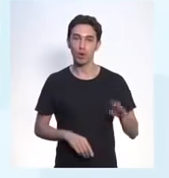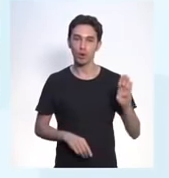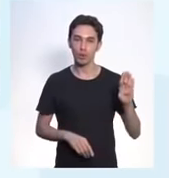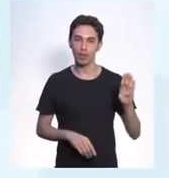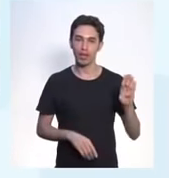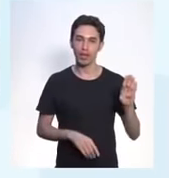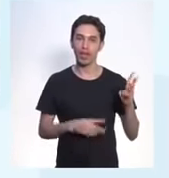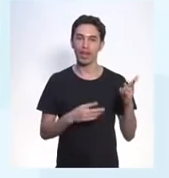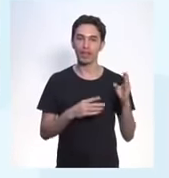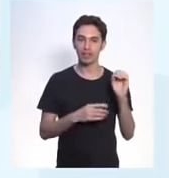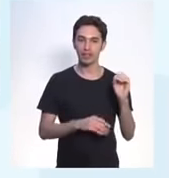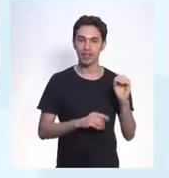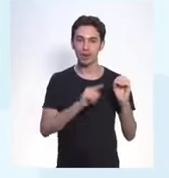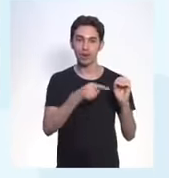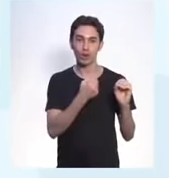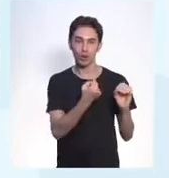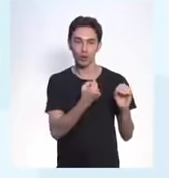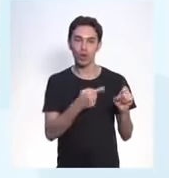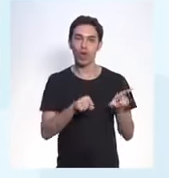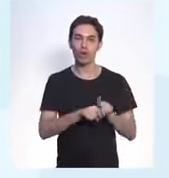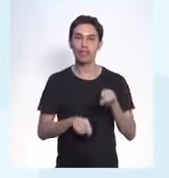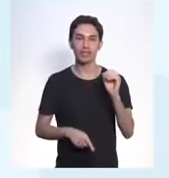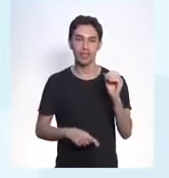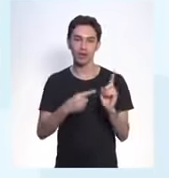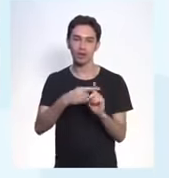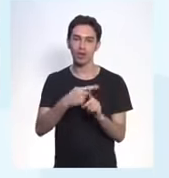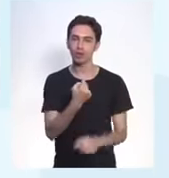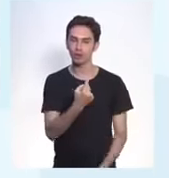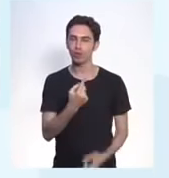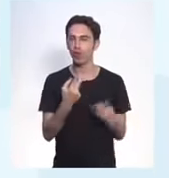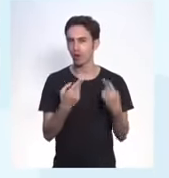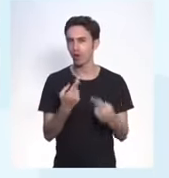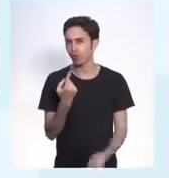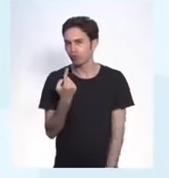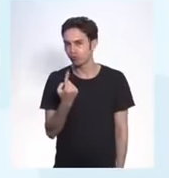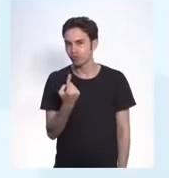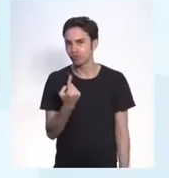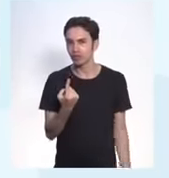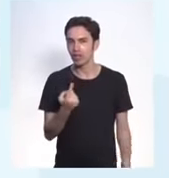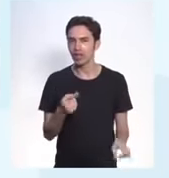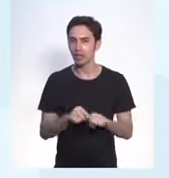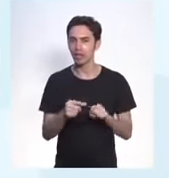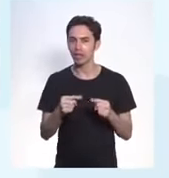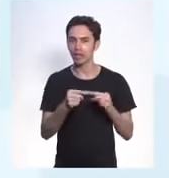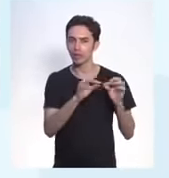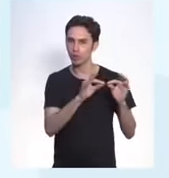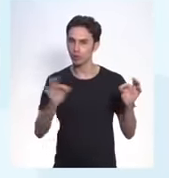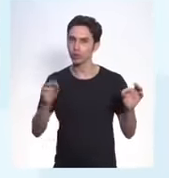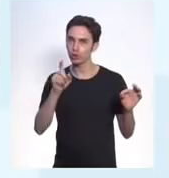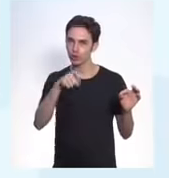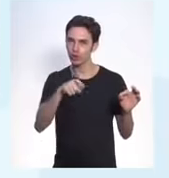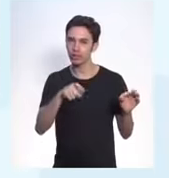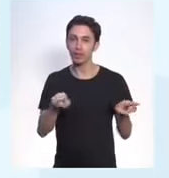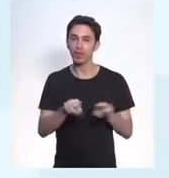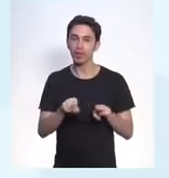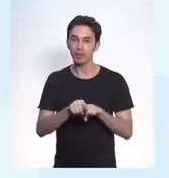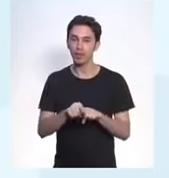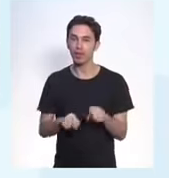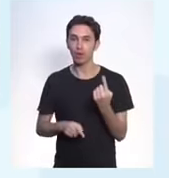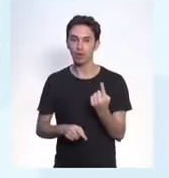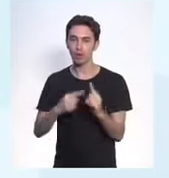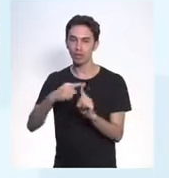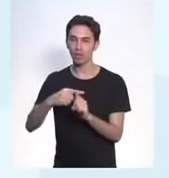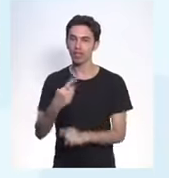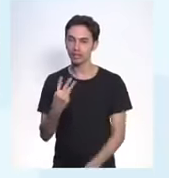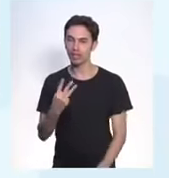da sua mãe né então zero mais um eu resulto un que é o próximo valor de x e um